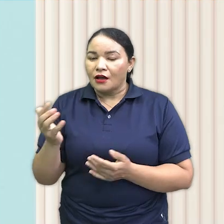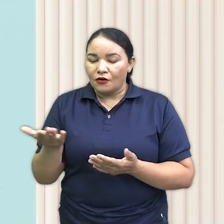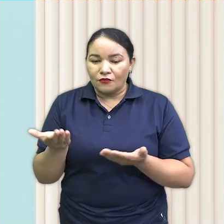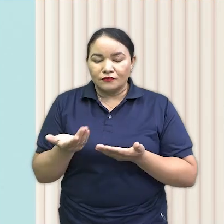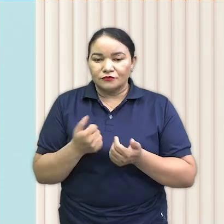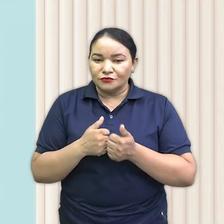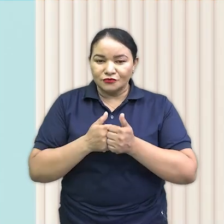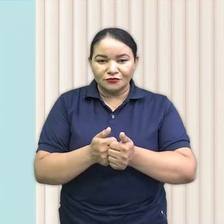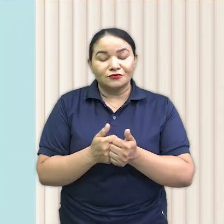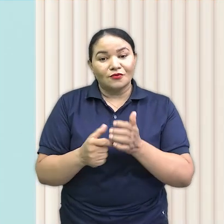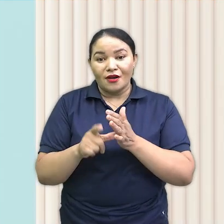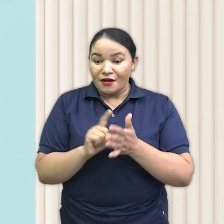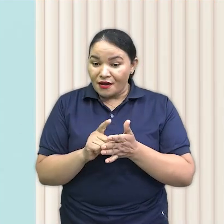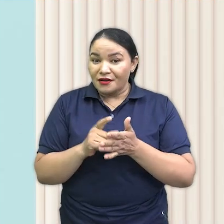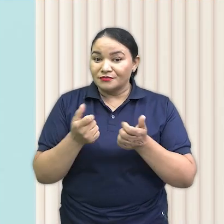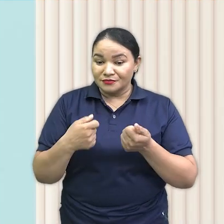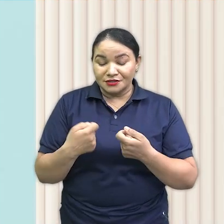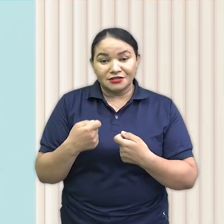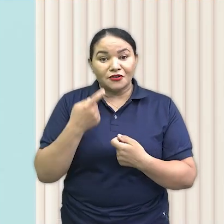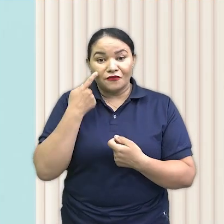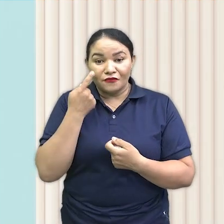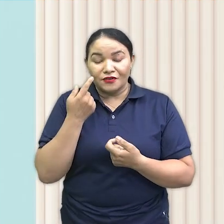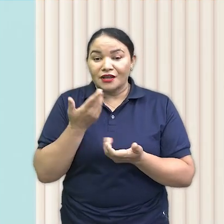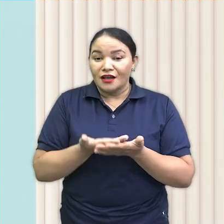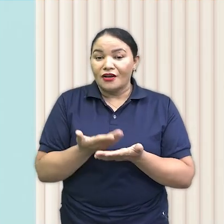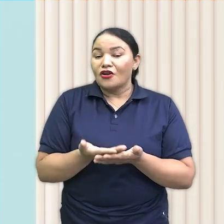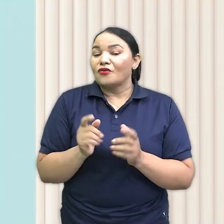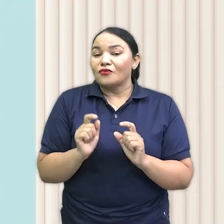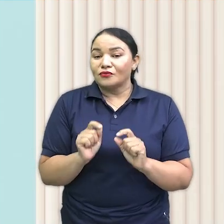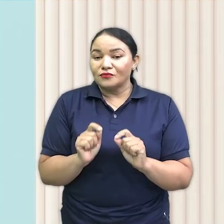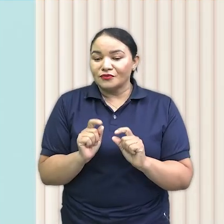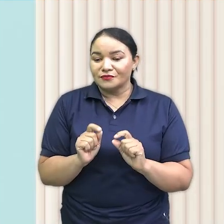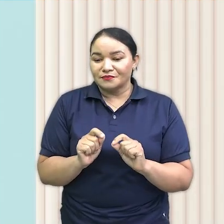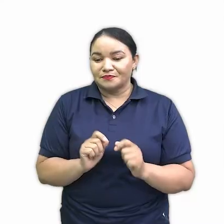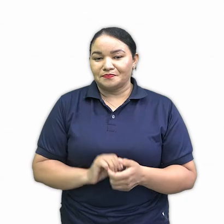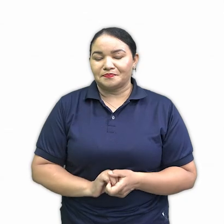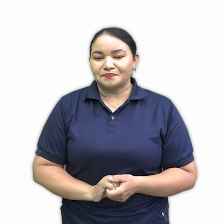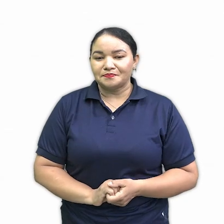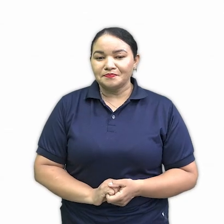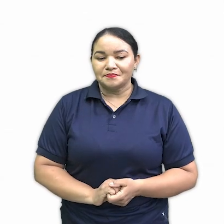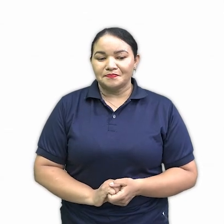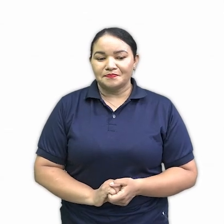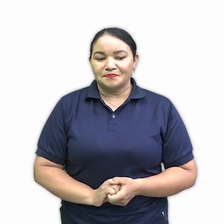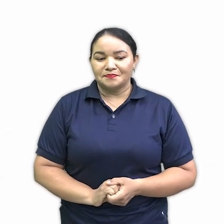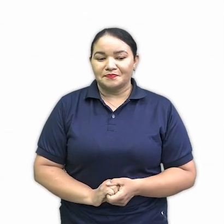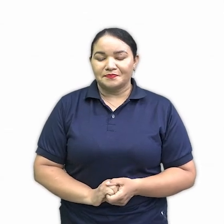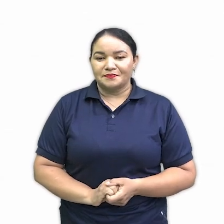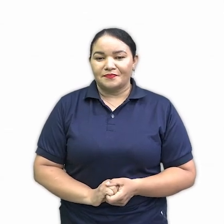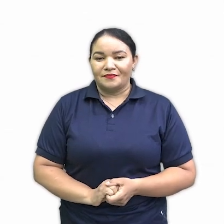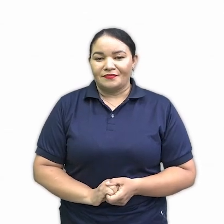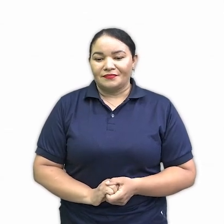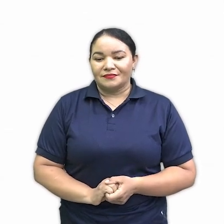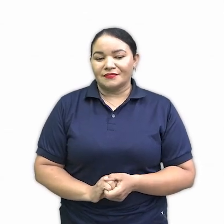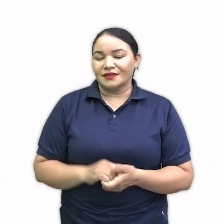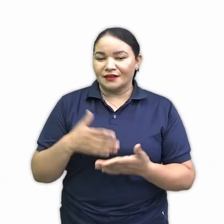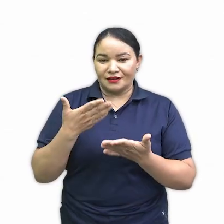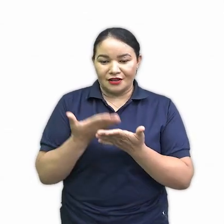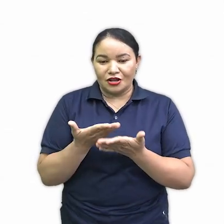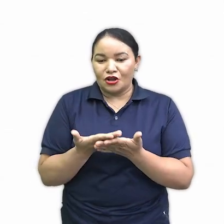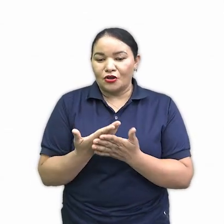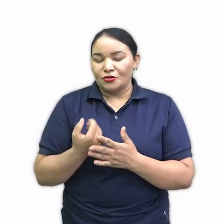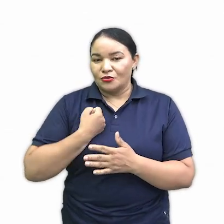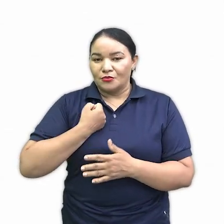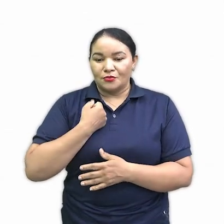E antes de começar, vamos checar aqui o que nós teremos hoje. Let's check it. Então, a nossa aula de